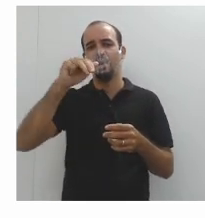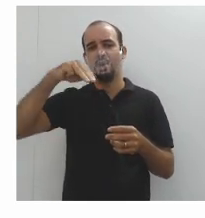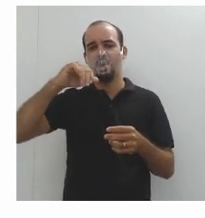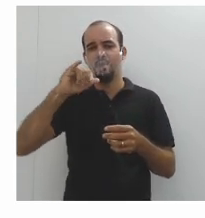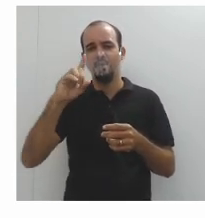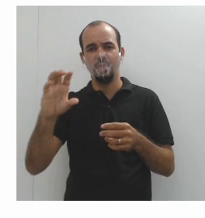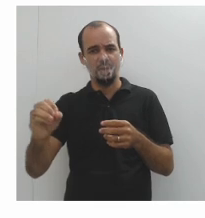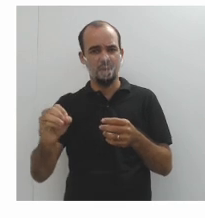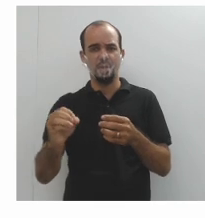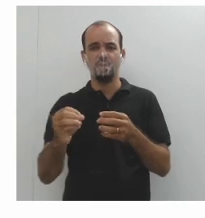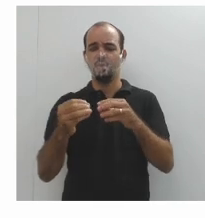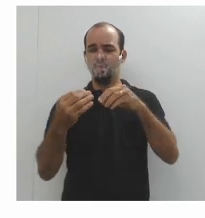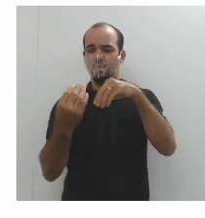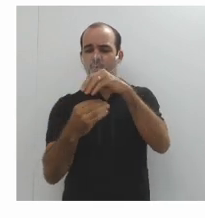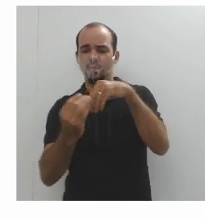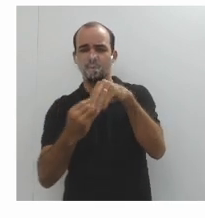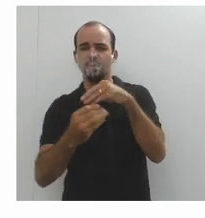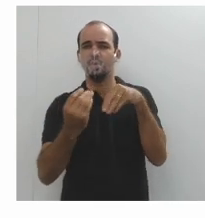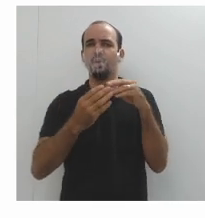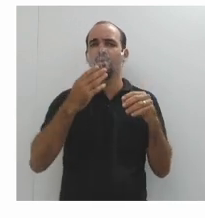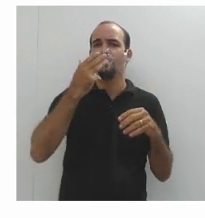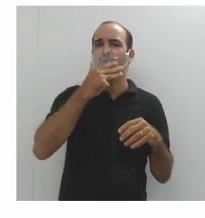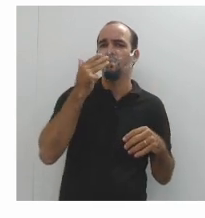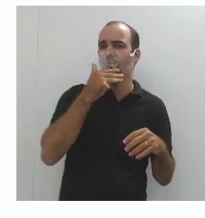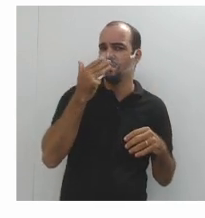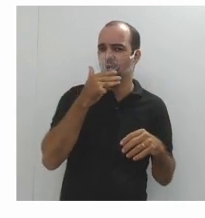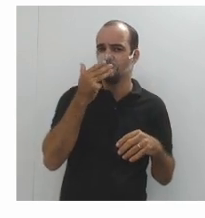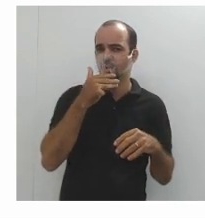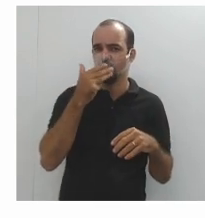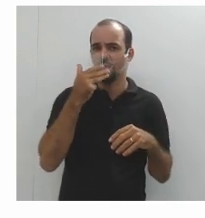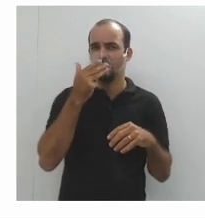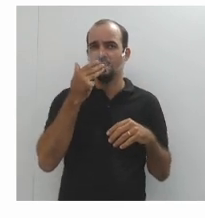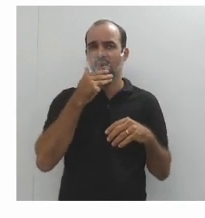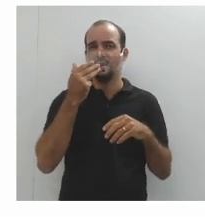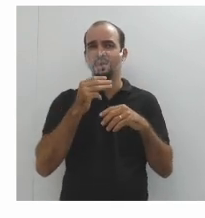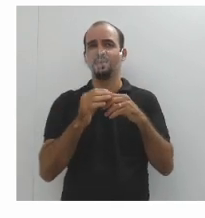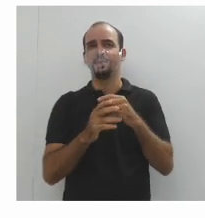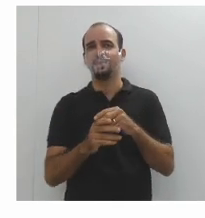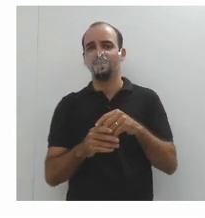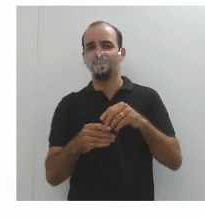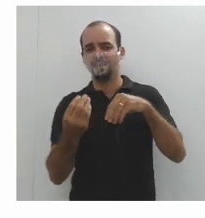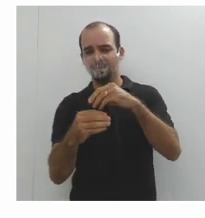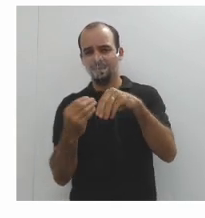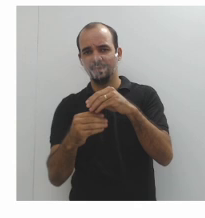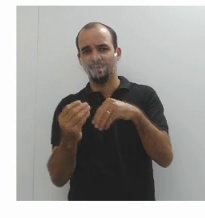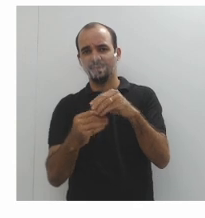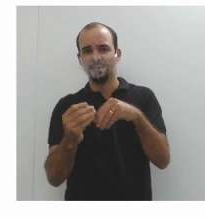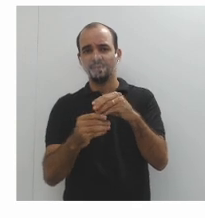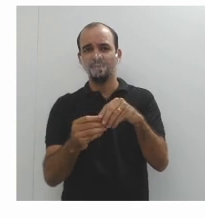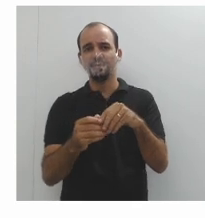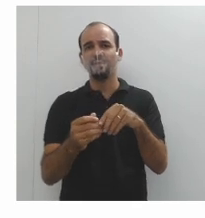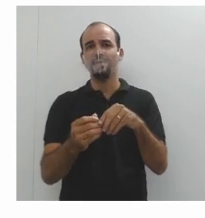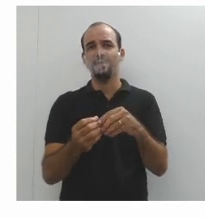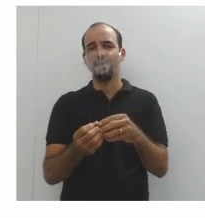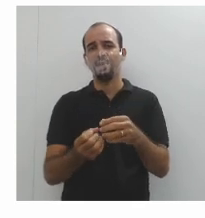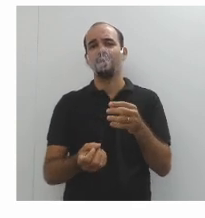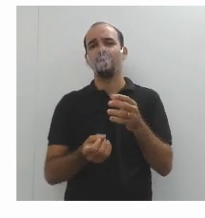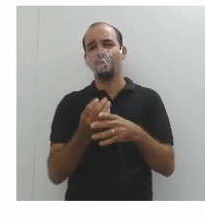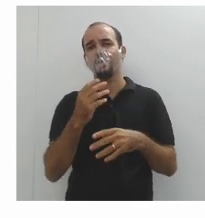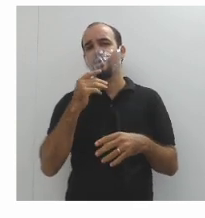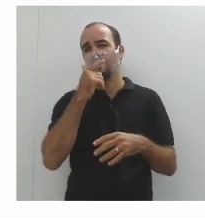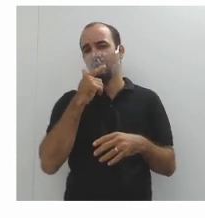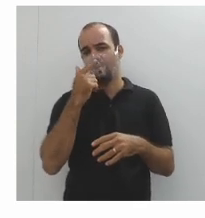juntas. E quando a gente hidroliza ela forma glicose,